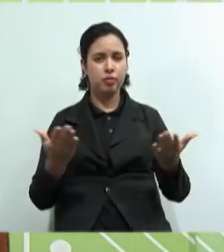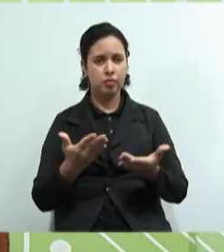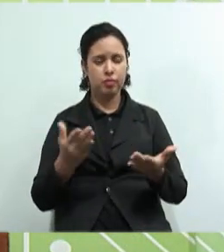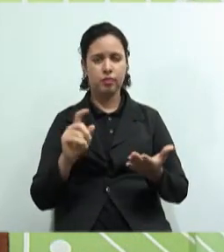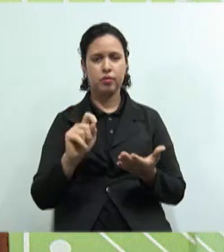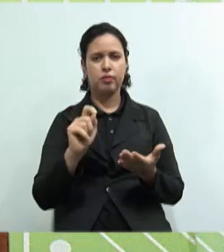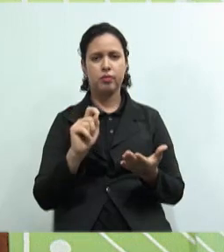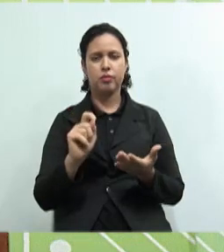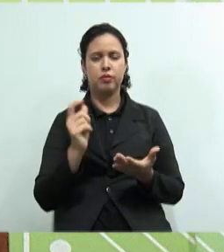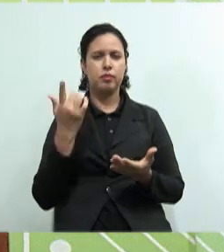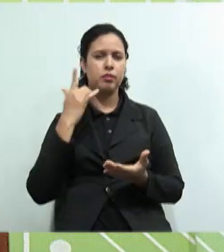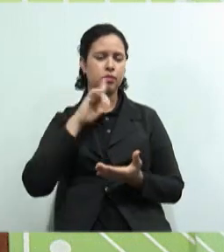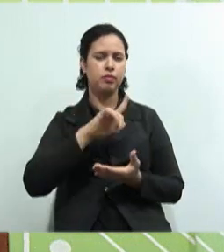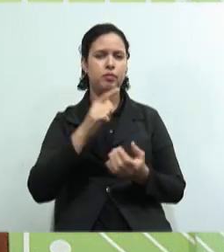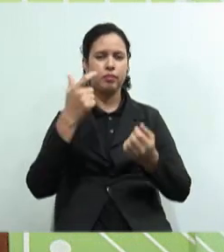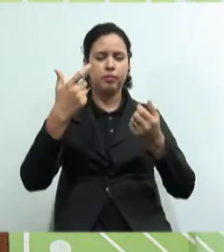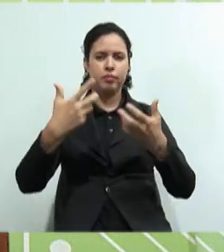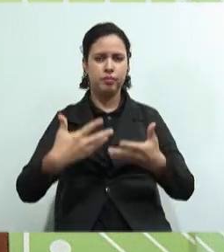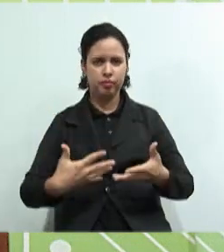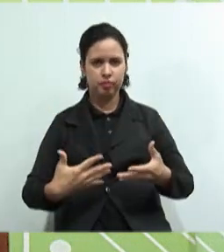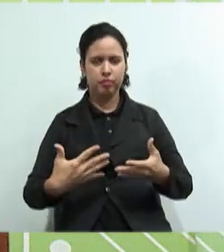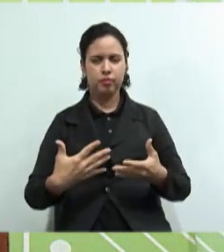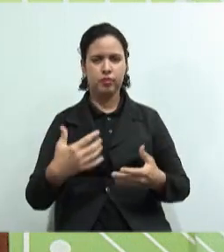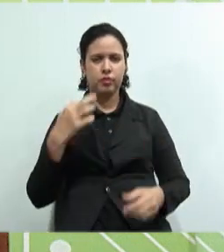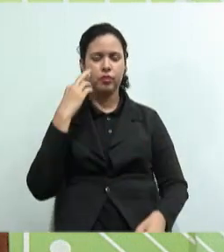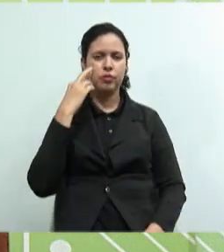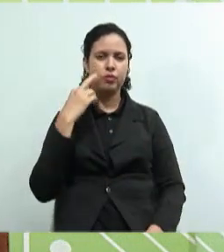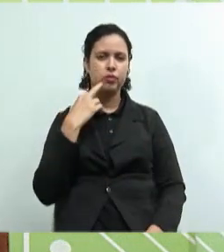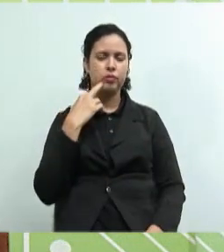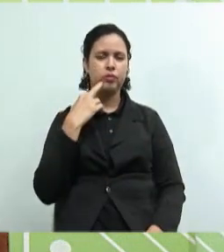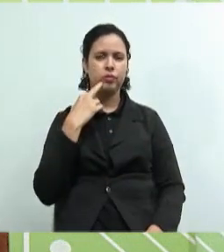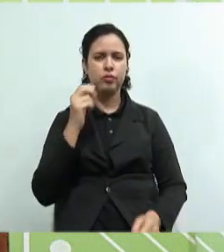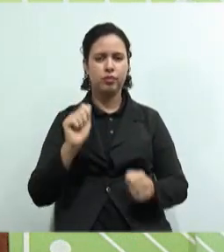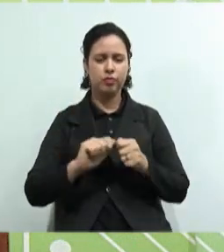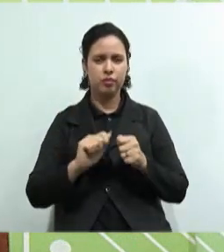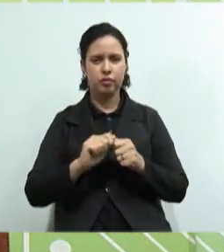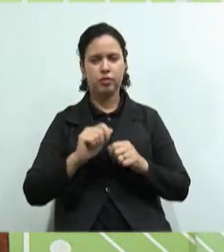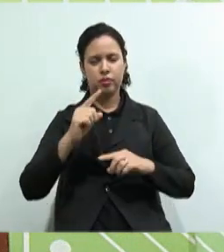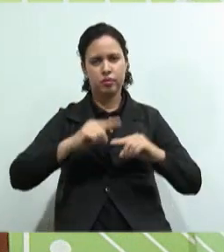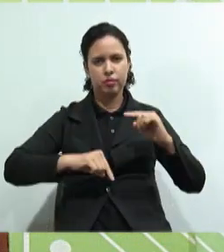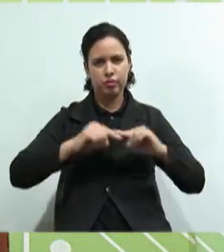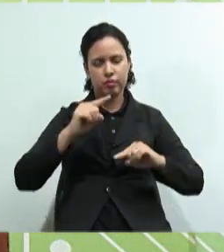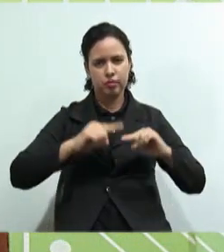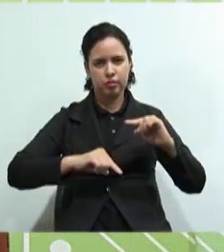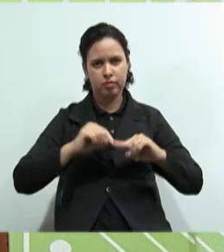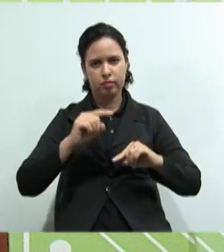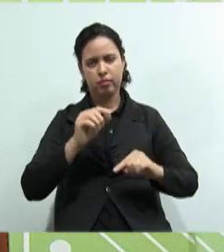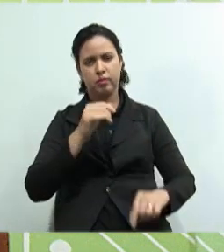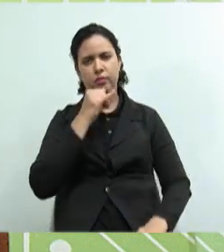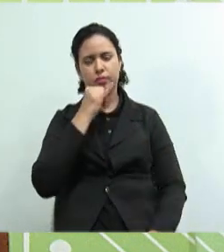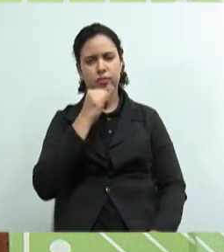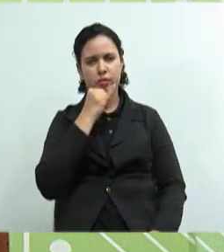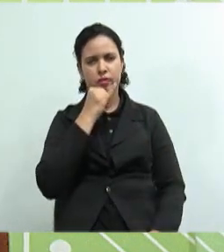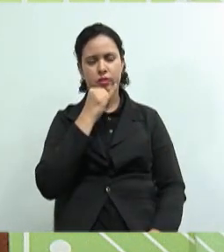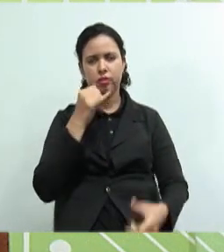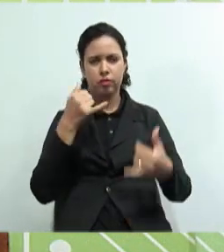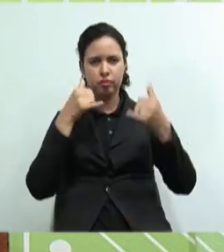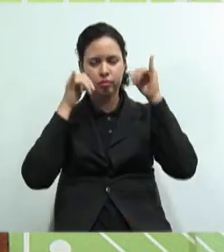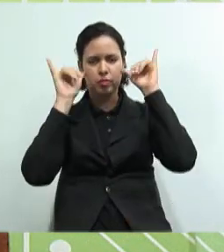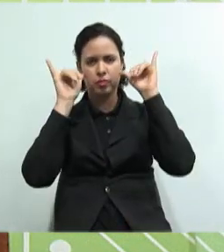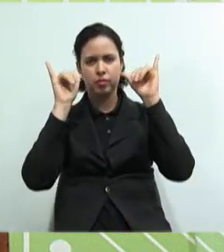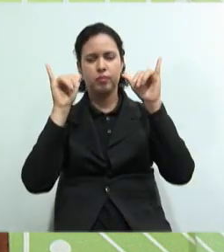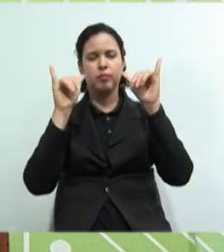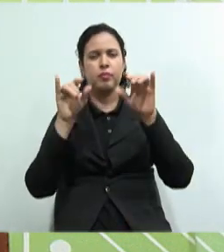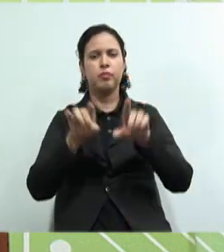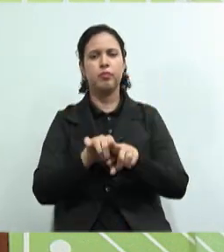dia a gente consegue dizer com segurança que Rondônia produz alguns dos melhores produtos do Brasil, quando você fala, por exemplo, em gado, quando você